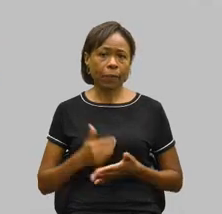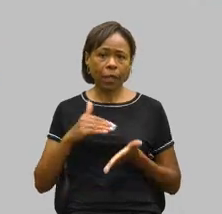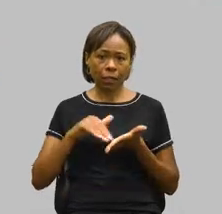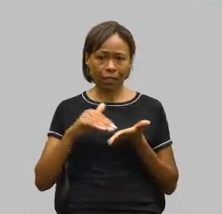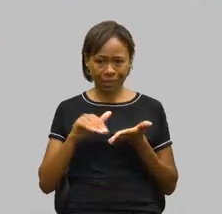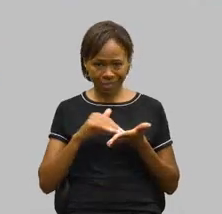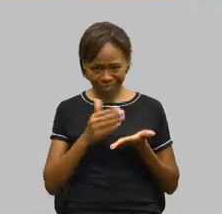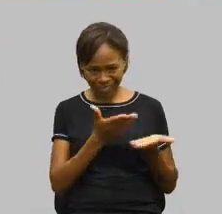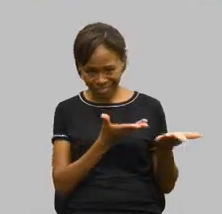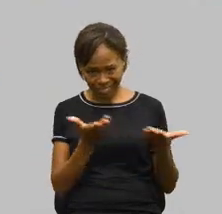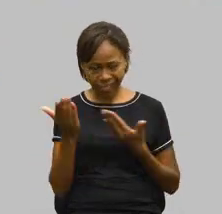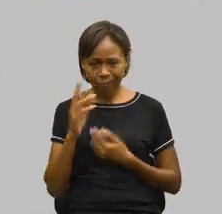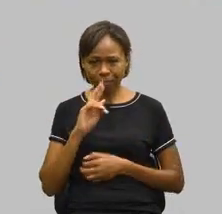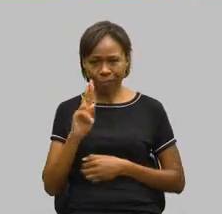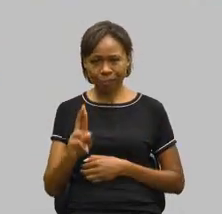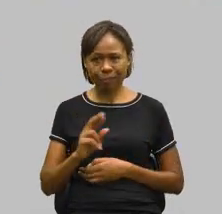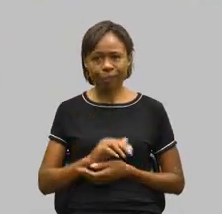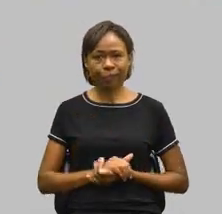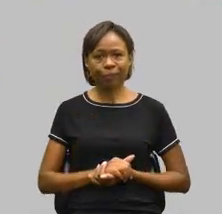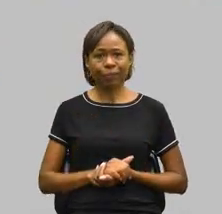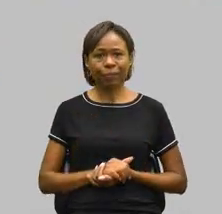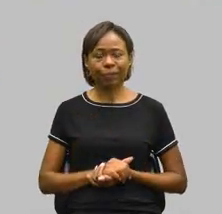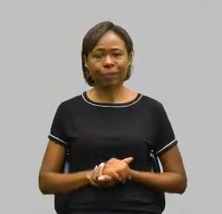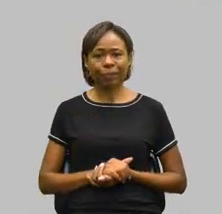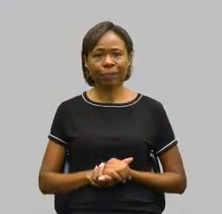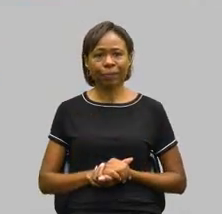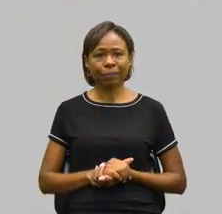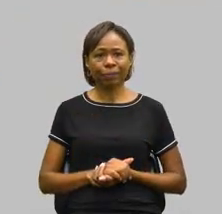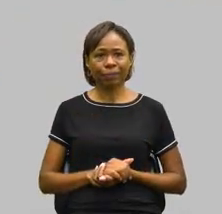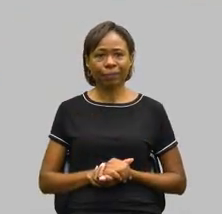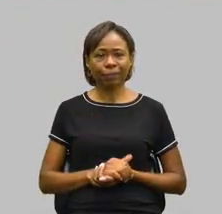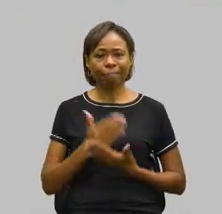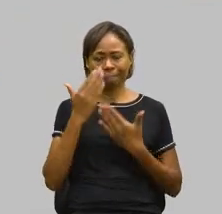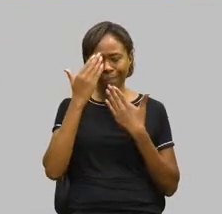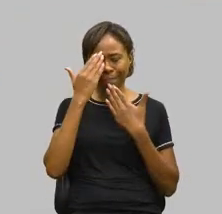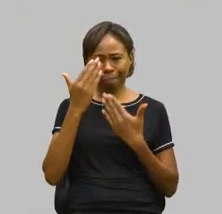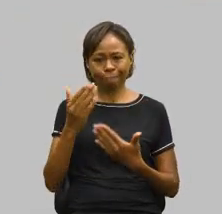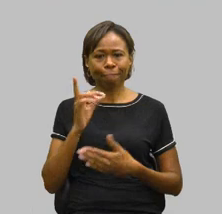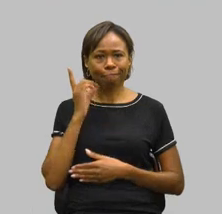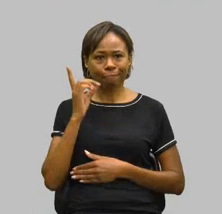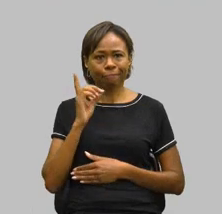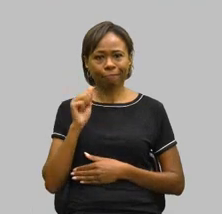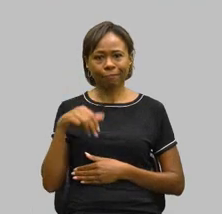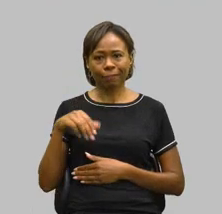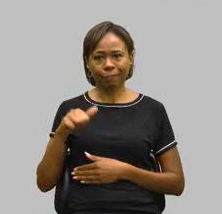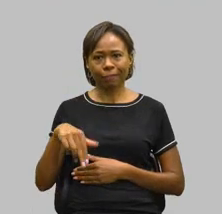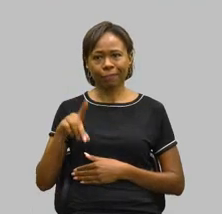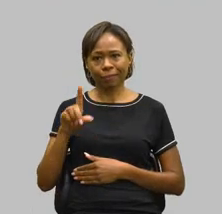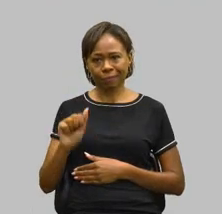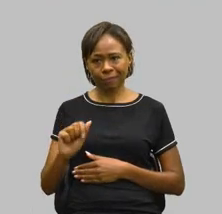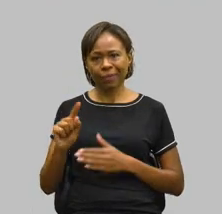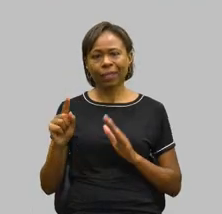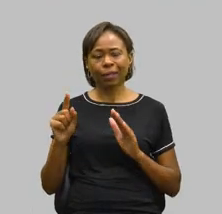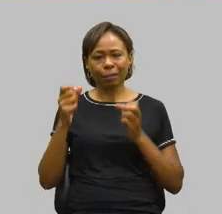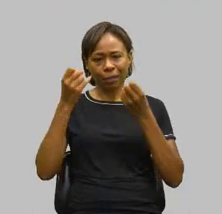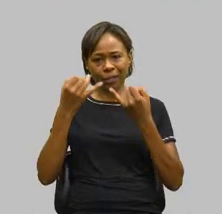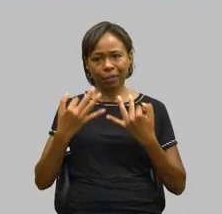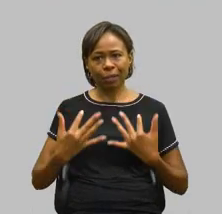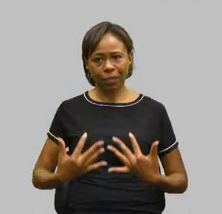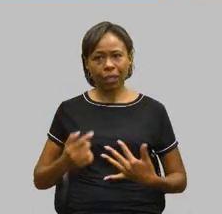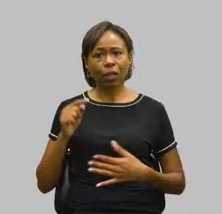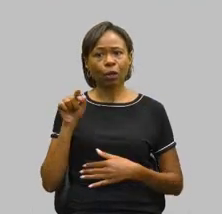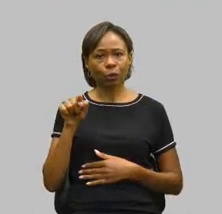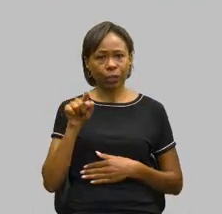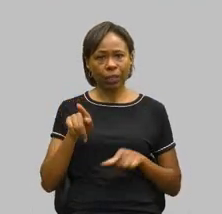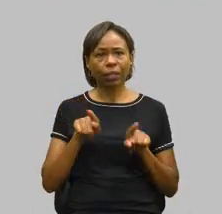al Portela muito obrigada obrigada deputada Amanda Teixeira pela explanação você também